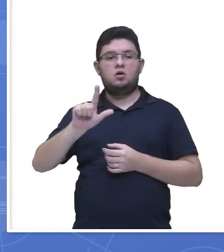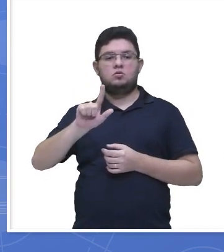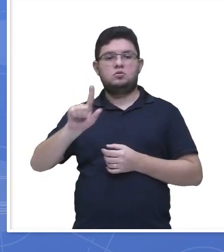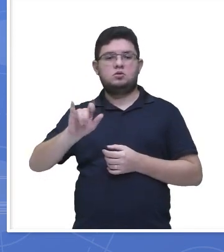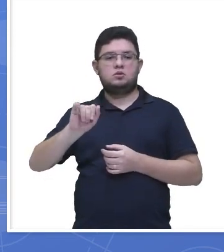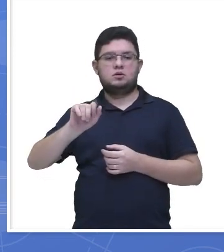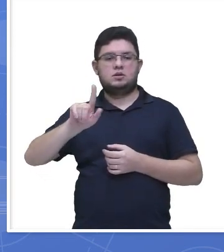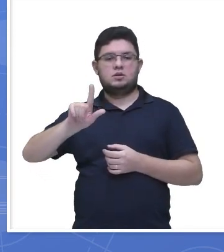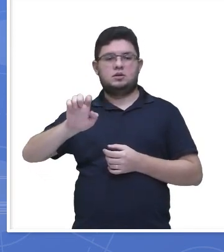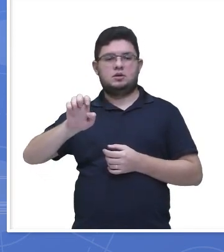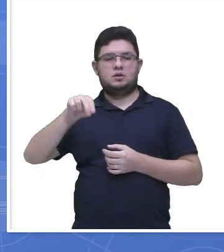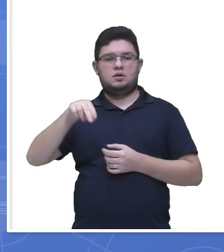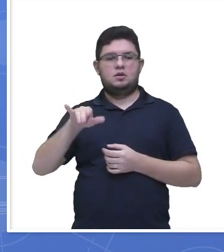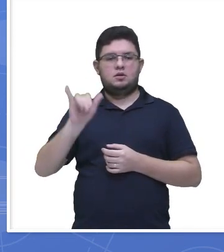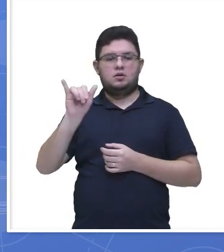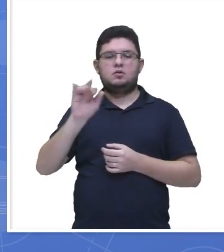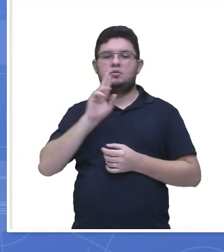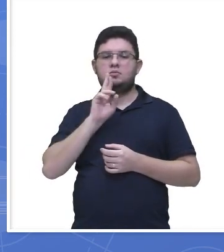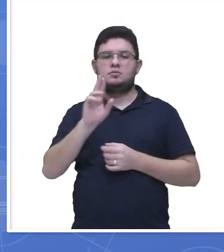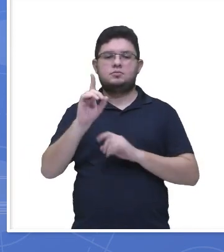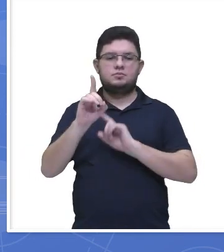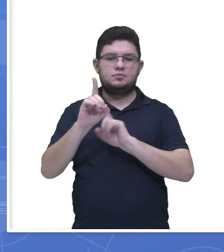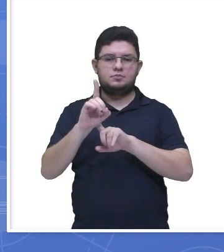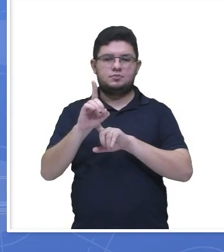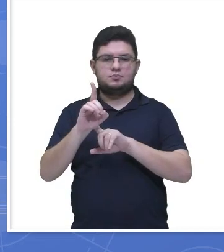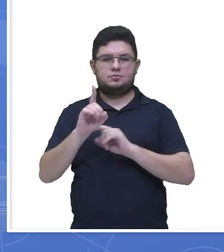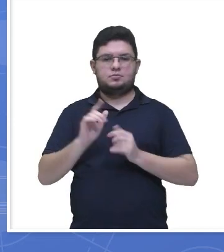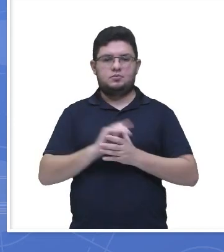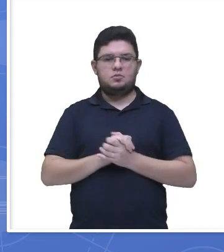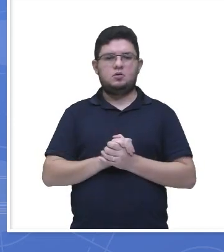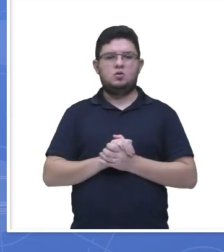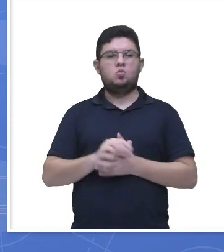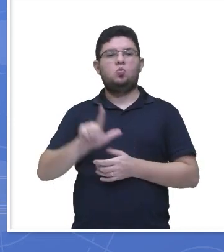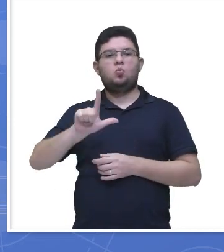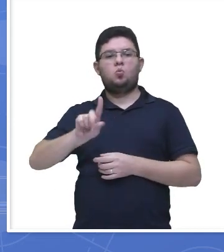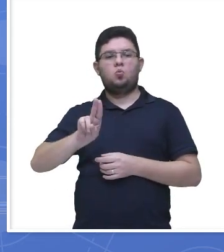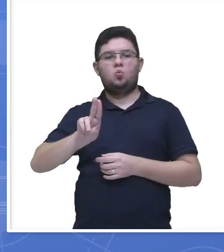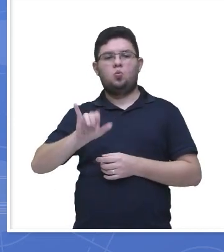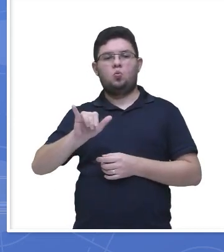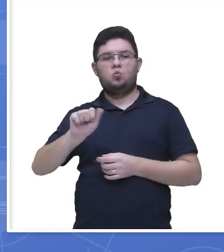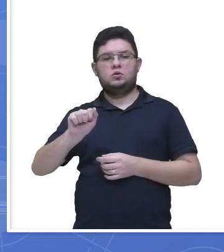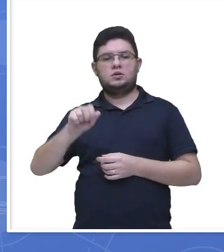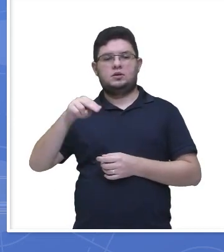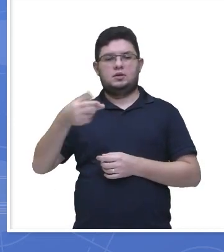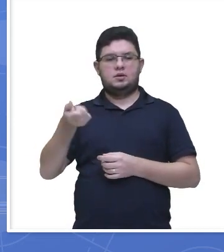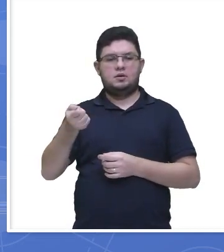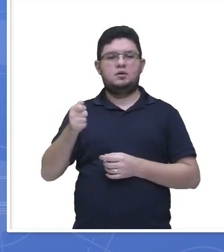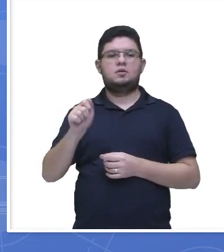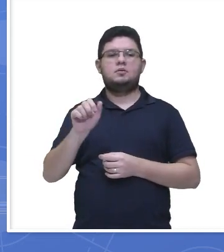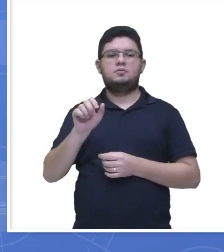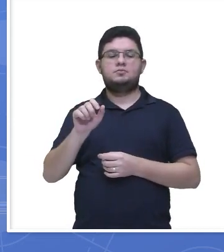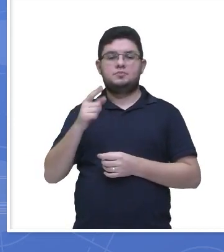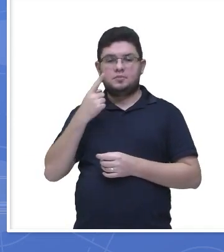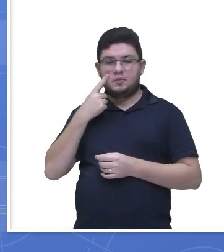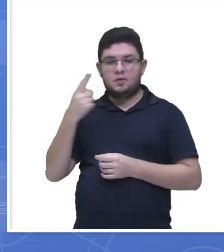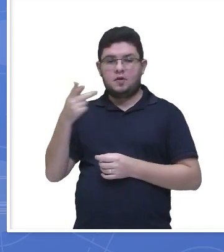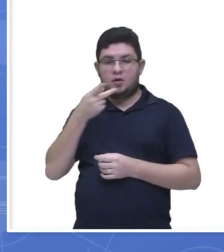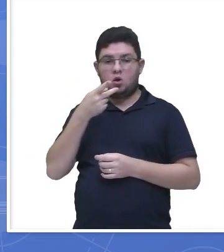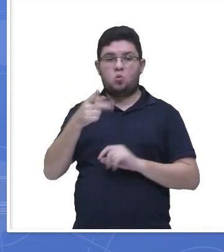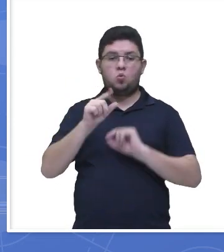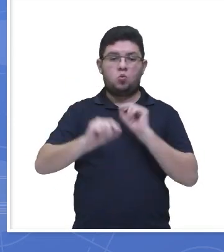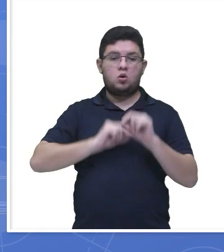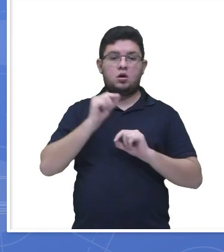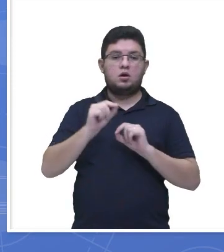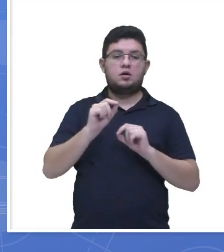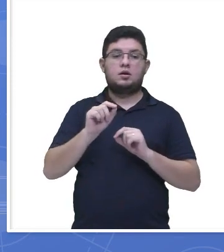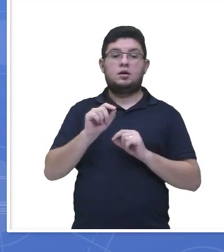investigação científica. Que mais que nós temos aí? Luciana, ela fala para nós que é a letra D. Ela